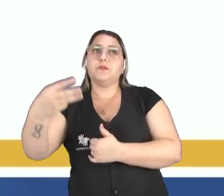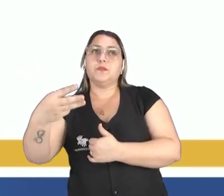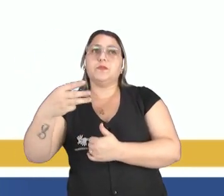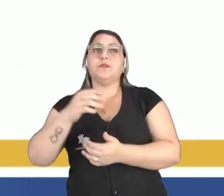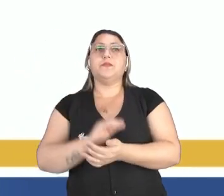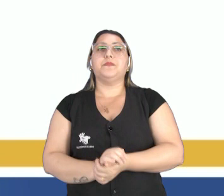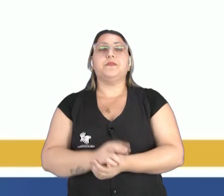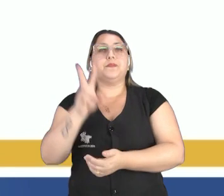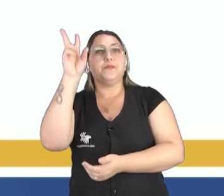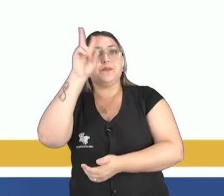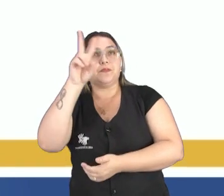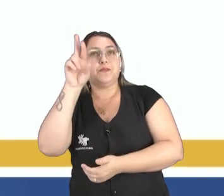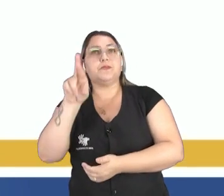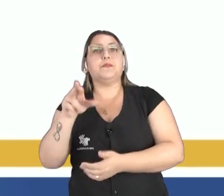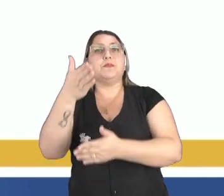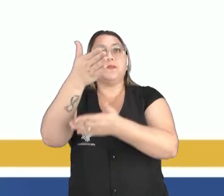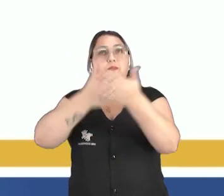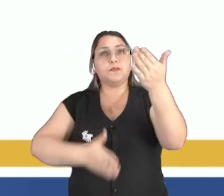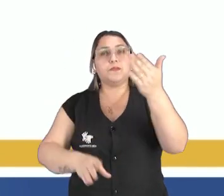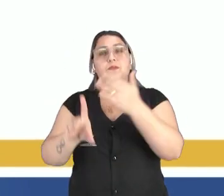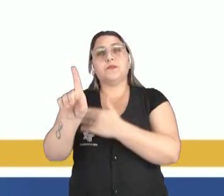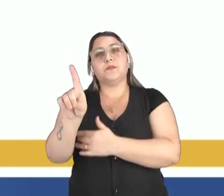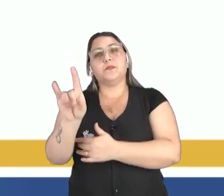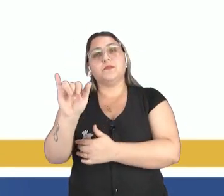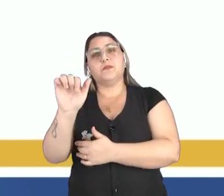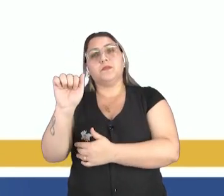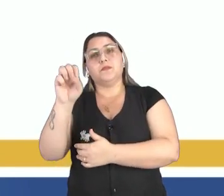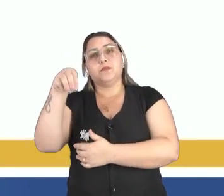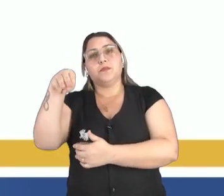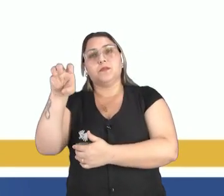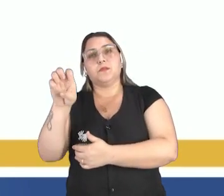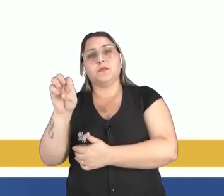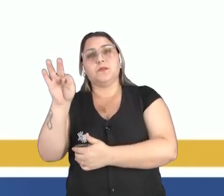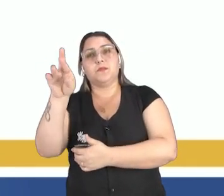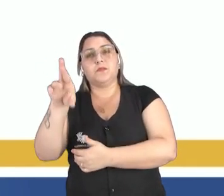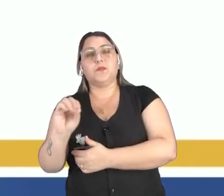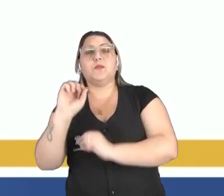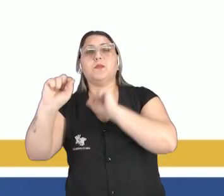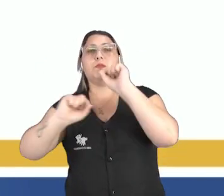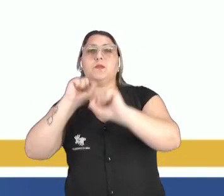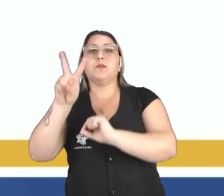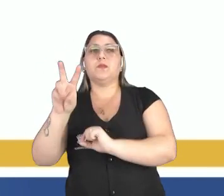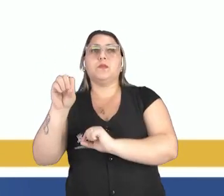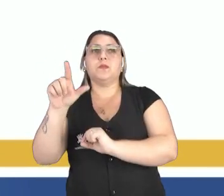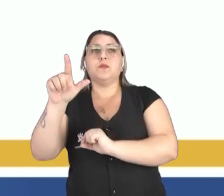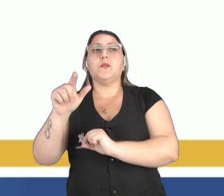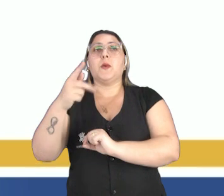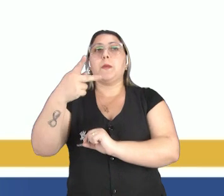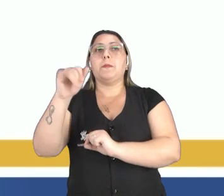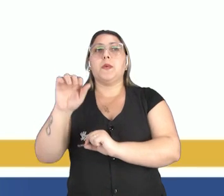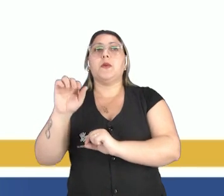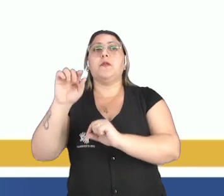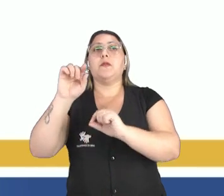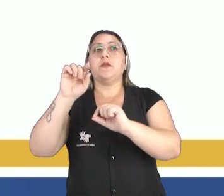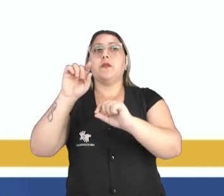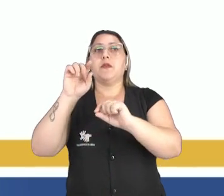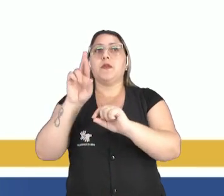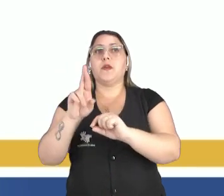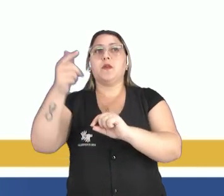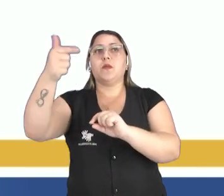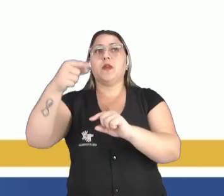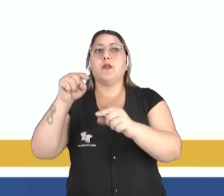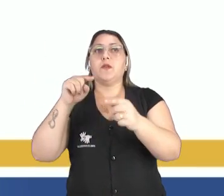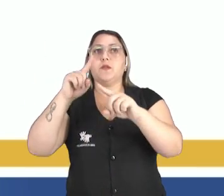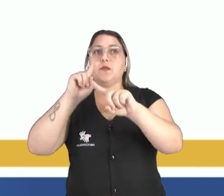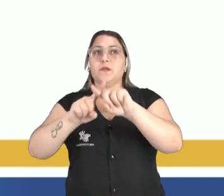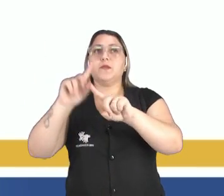3. Lembre-se que o raio é metade do diâmetro, já falamos sobre isso. Então, o que é volume? πr ao quadrado vezes h. Presta bem atenção